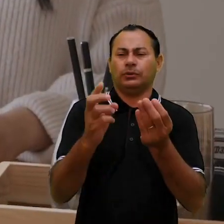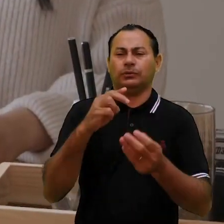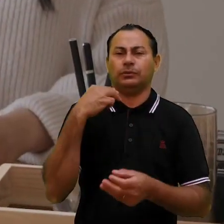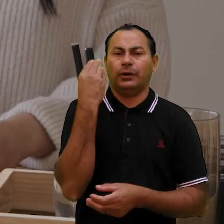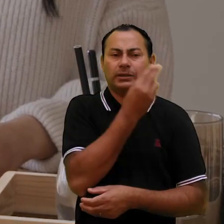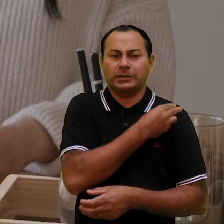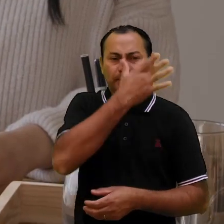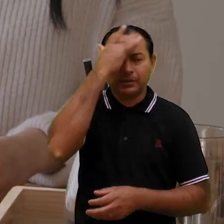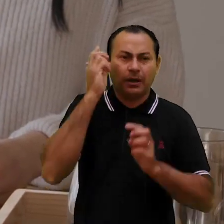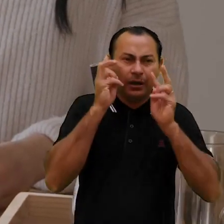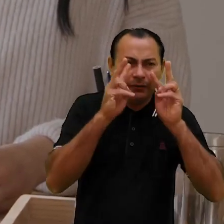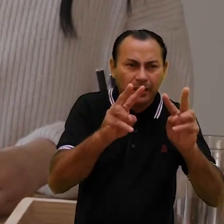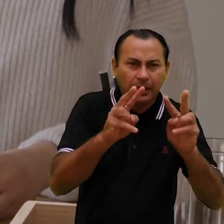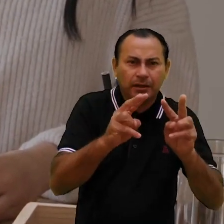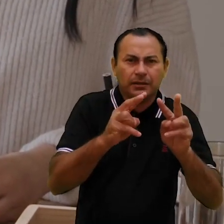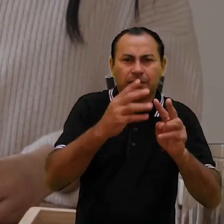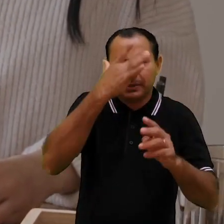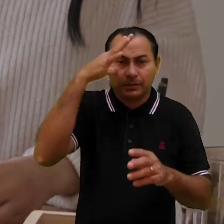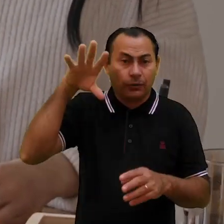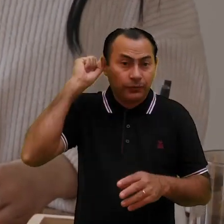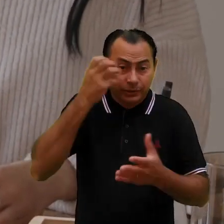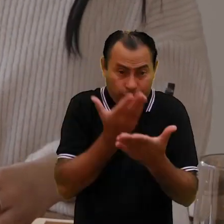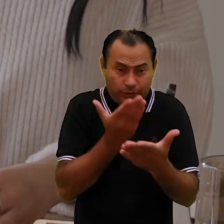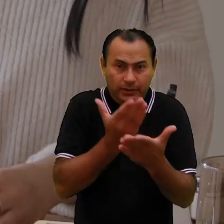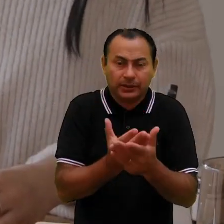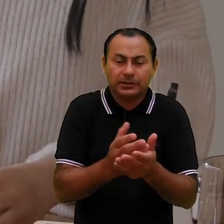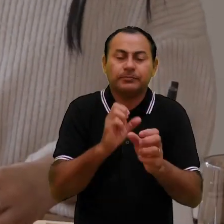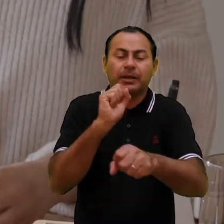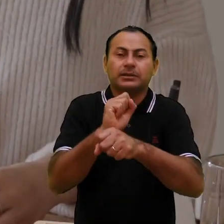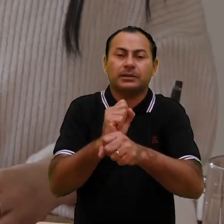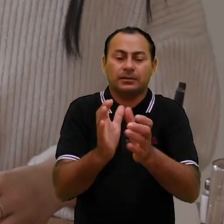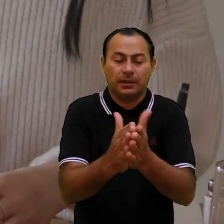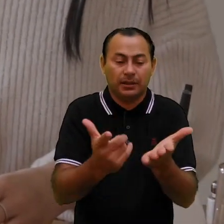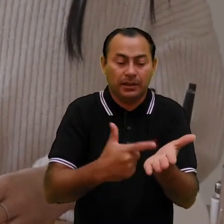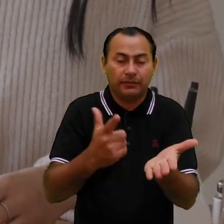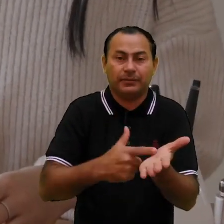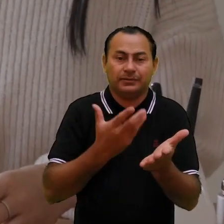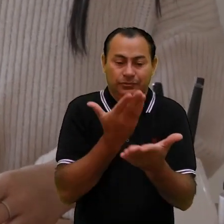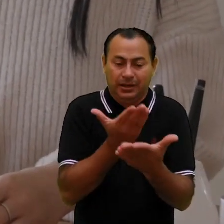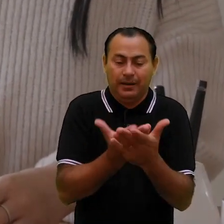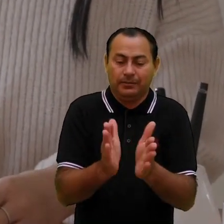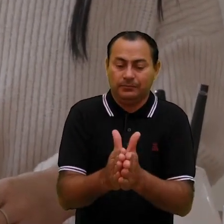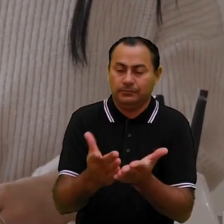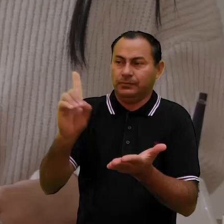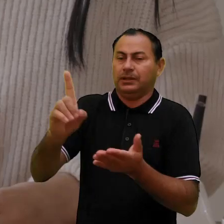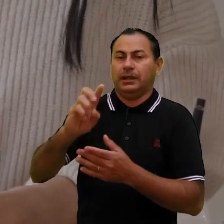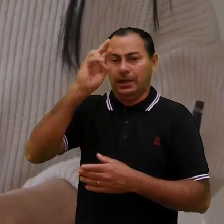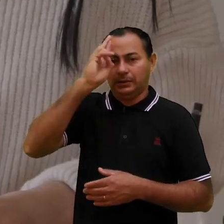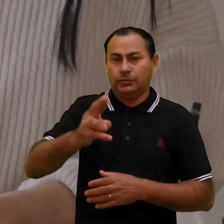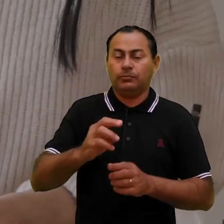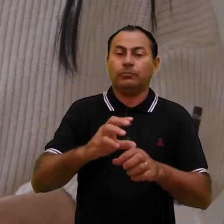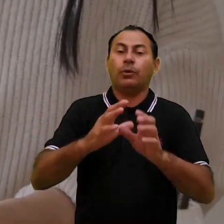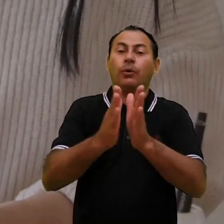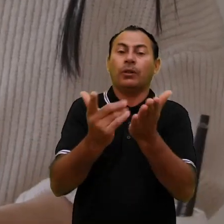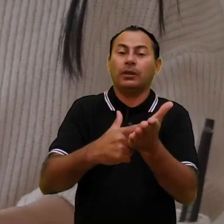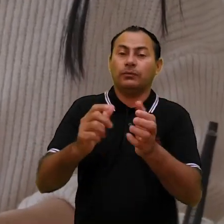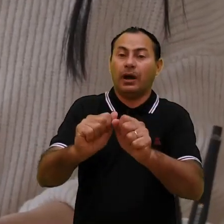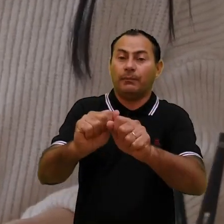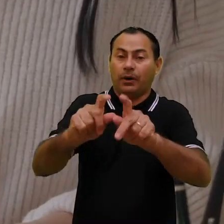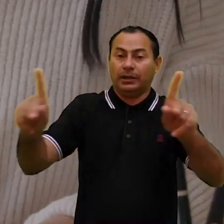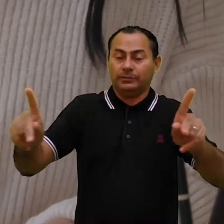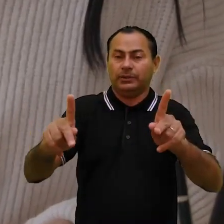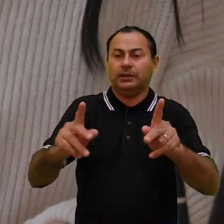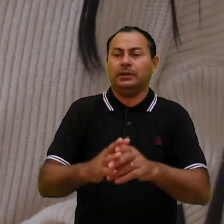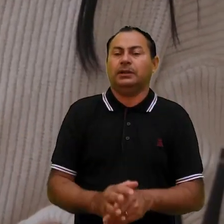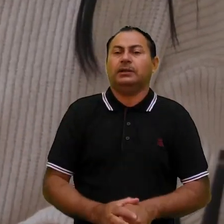nossos ouvintes esperaram por esse livro desde que começamos a estudar a Bíblia. Existem várias razões para o livro do Apocalipse, entre todos